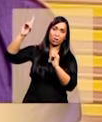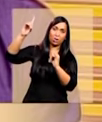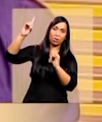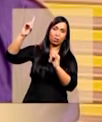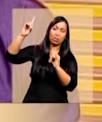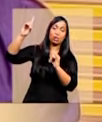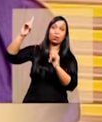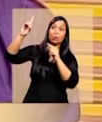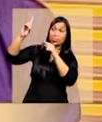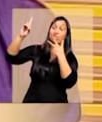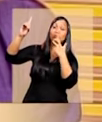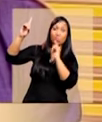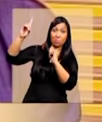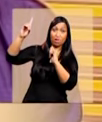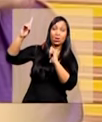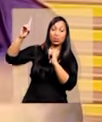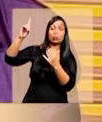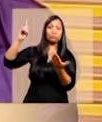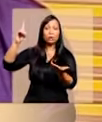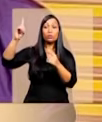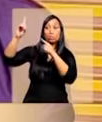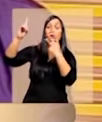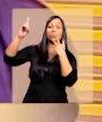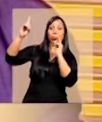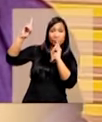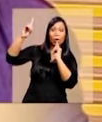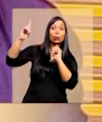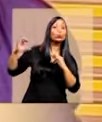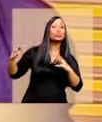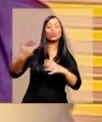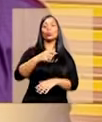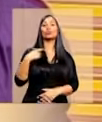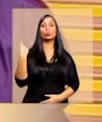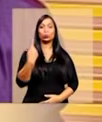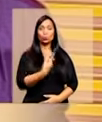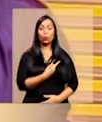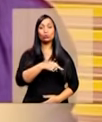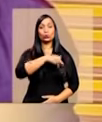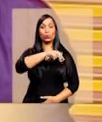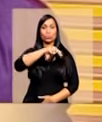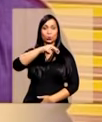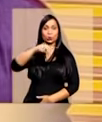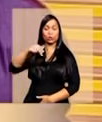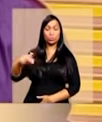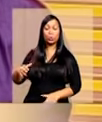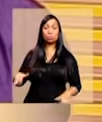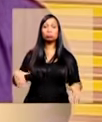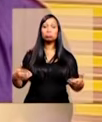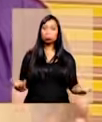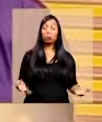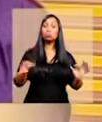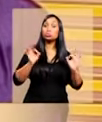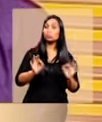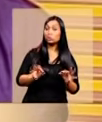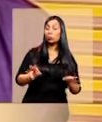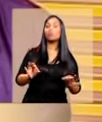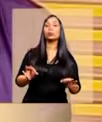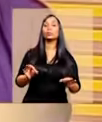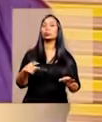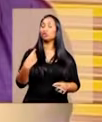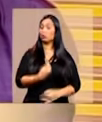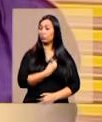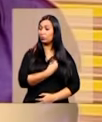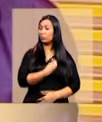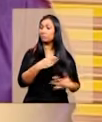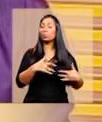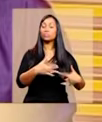Ou seja, ele dizia que Deus é Pai. Na medida em que Deus é Pai, todos nós somos irmãos e é justamente na medida em